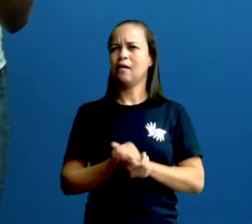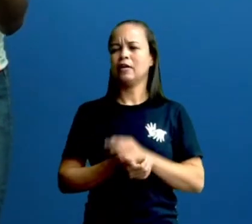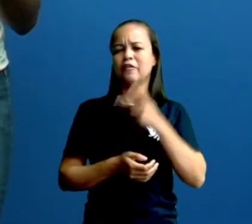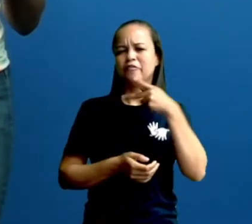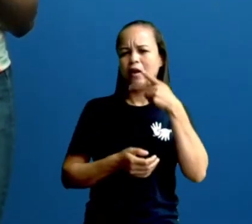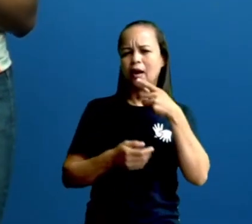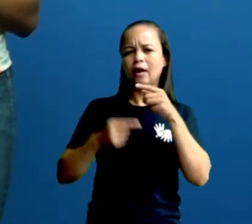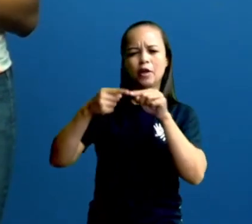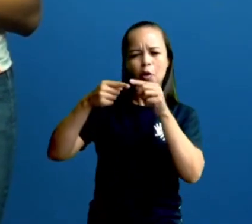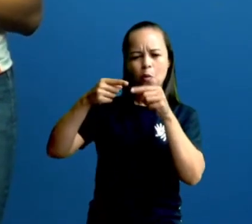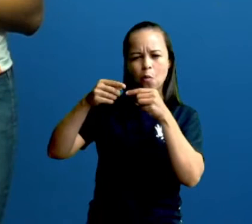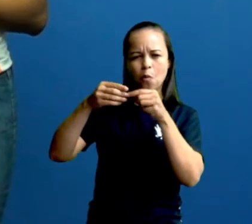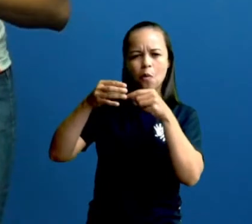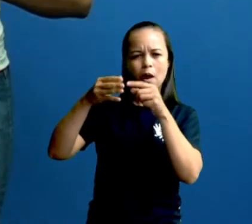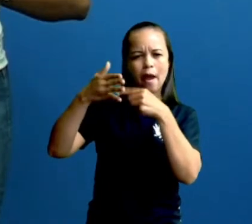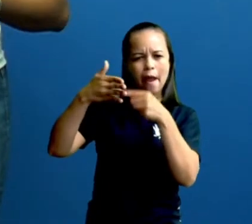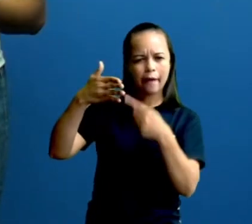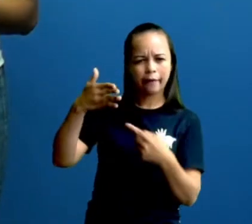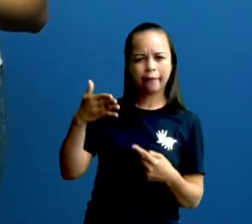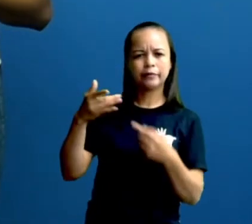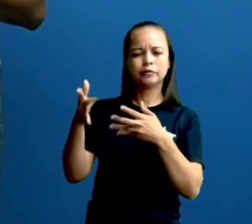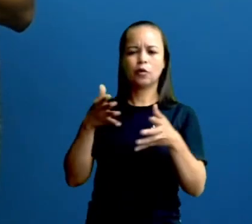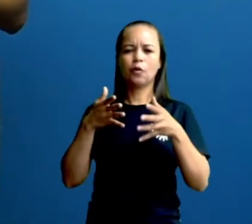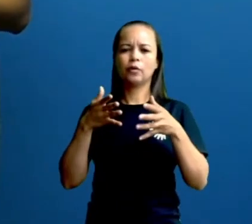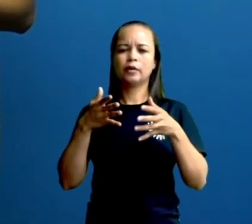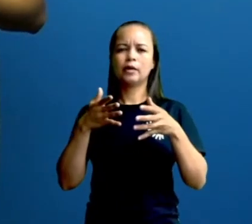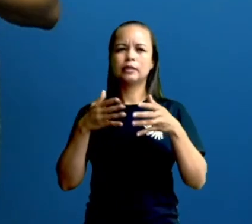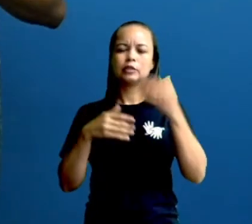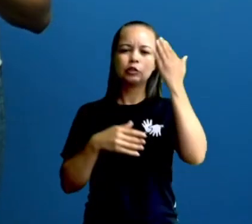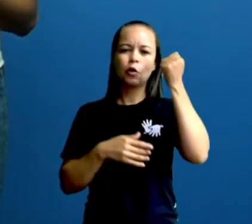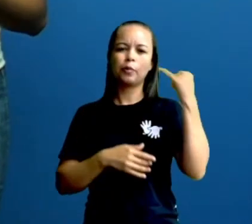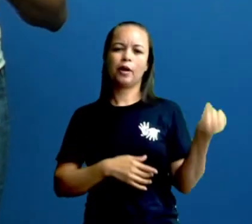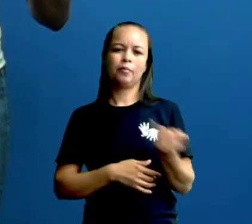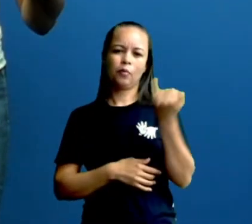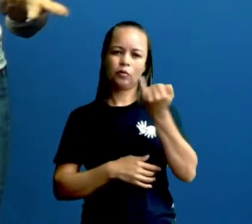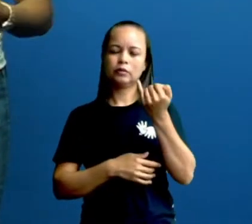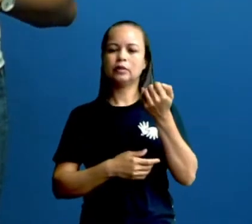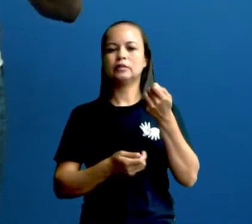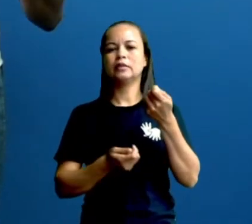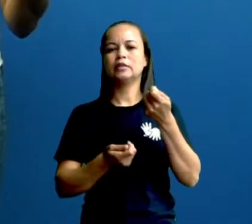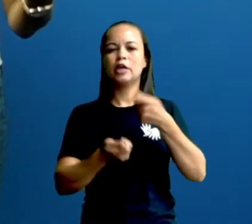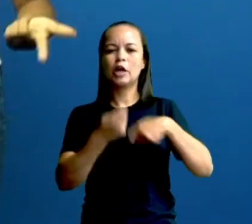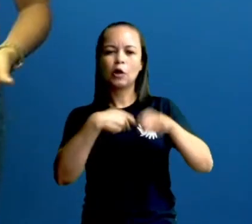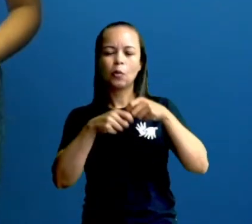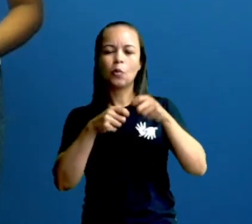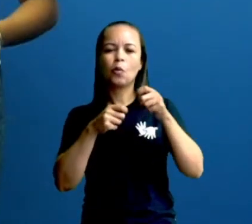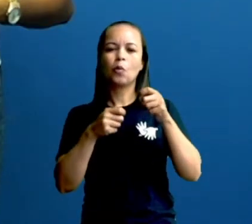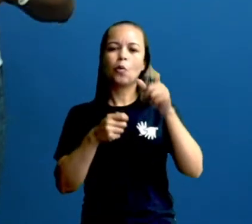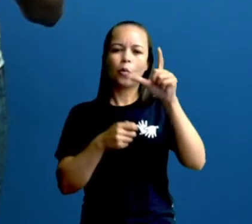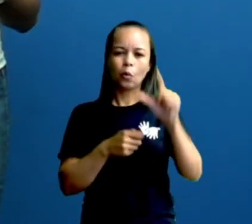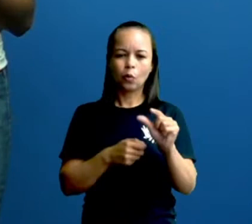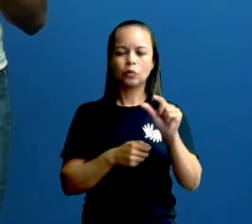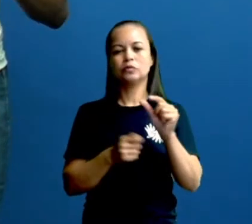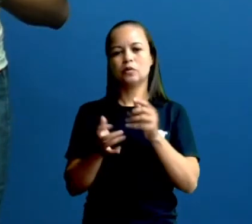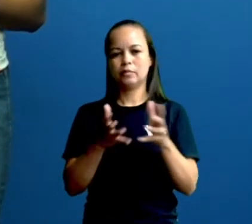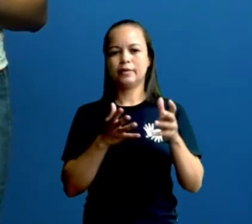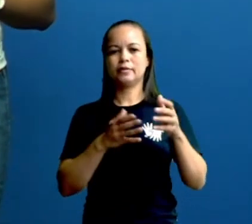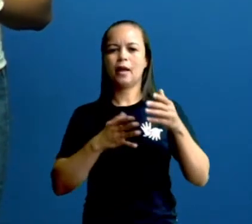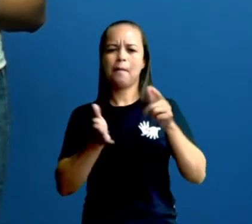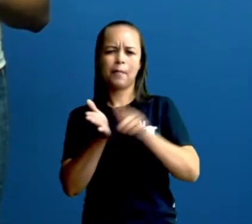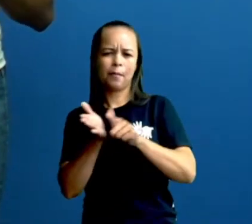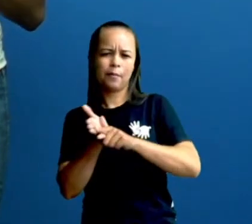que o relatório, ela disse, meu relatório é sobre a importância de economizar papel, eletricidade e